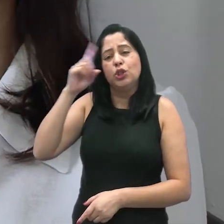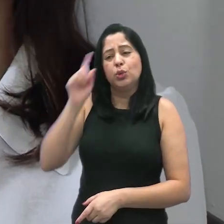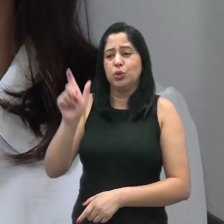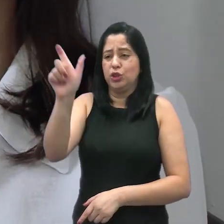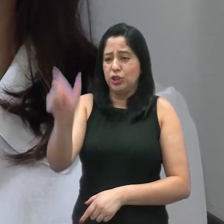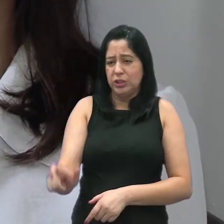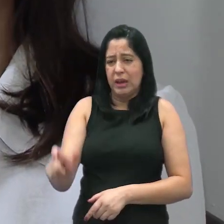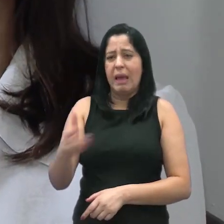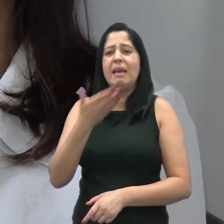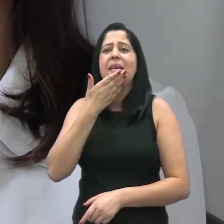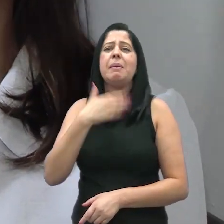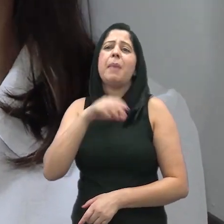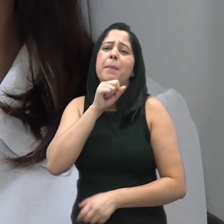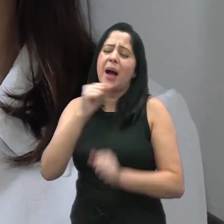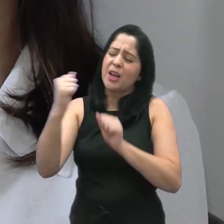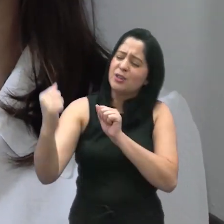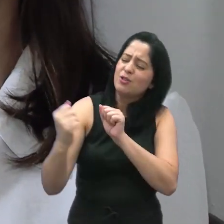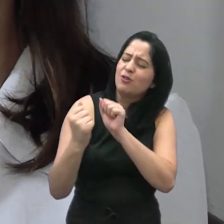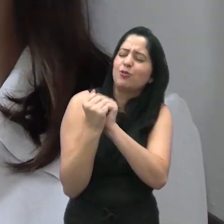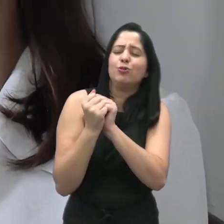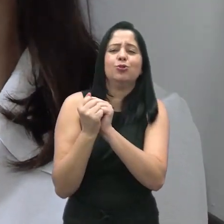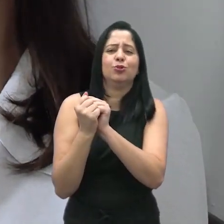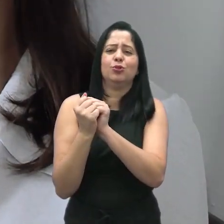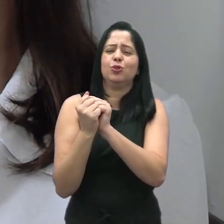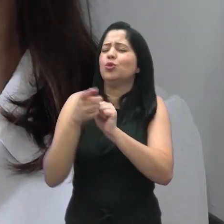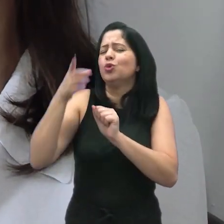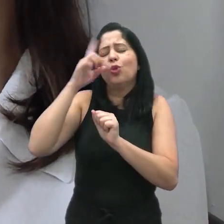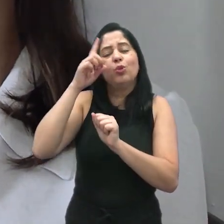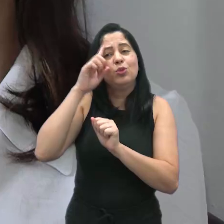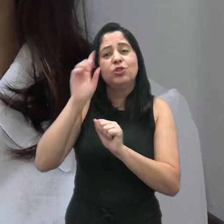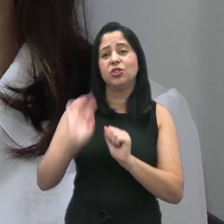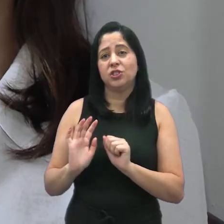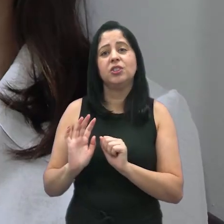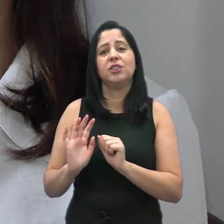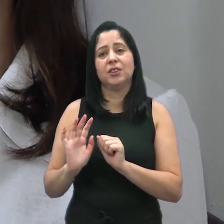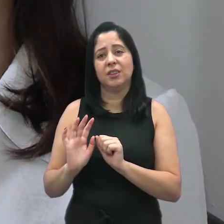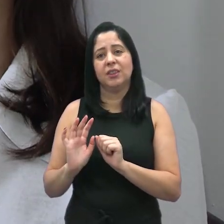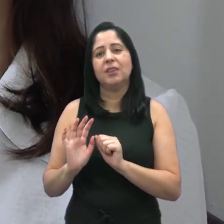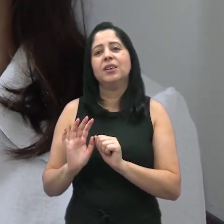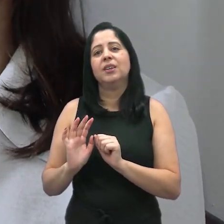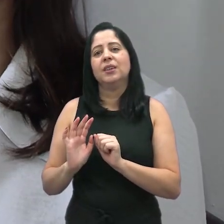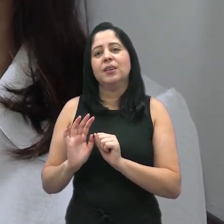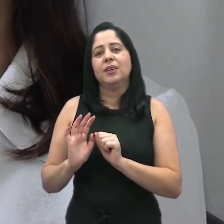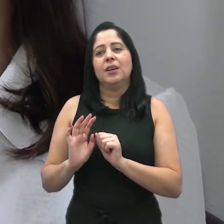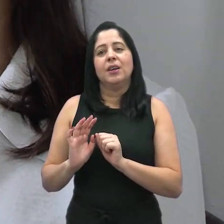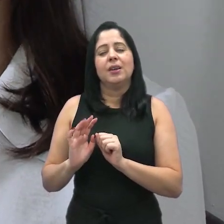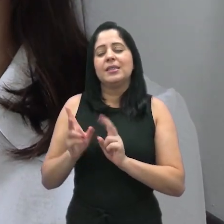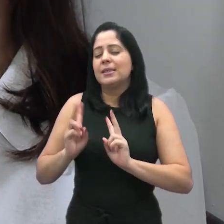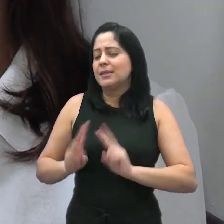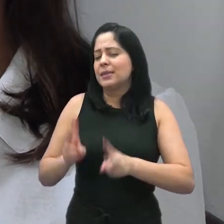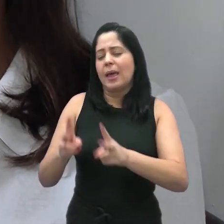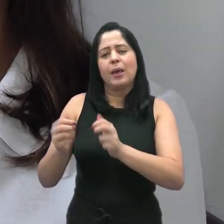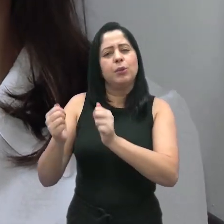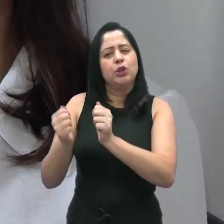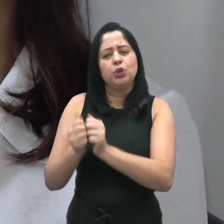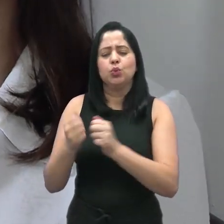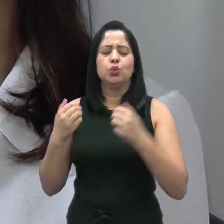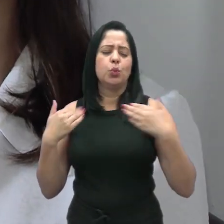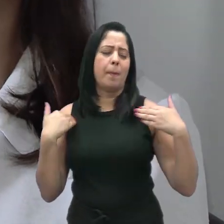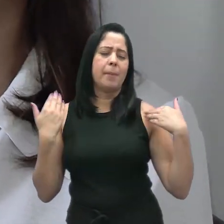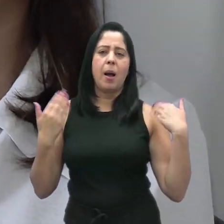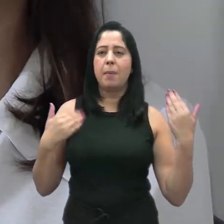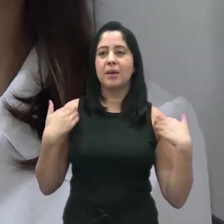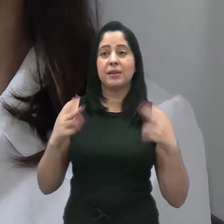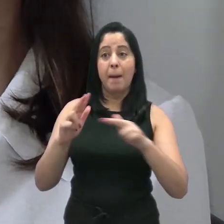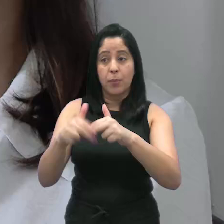fazia parte da minha vida, estava presente, né? A gente fazia programas juntos,